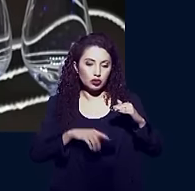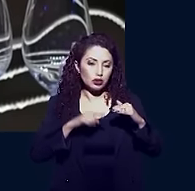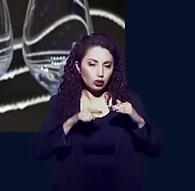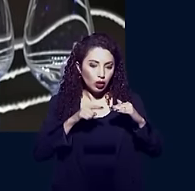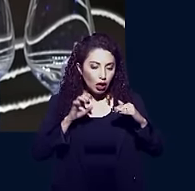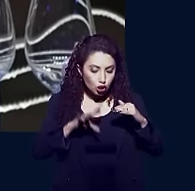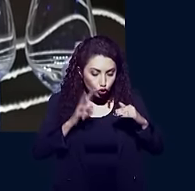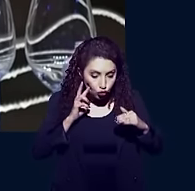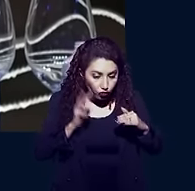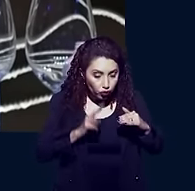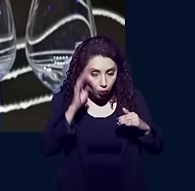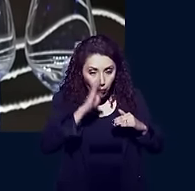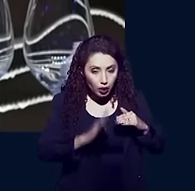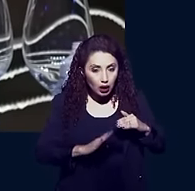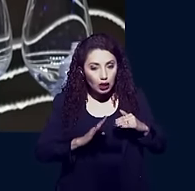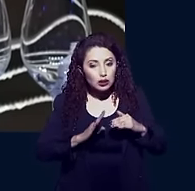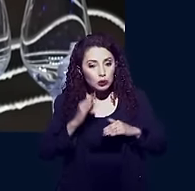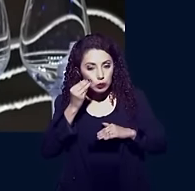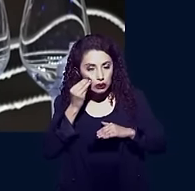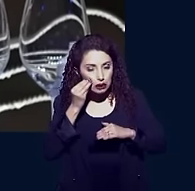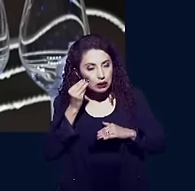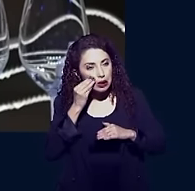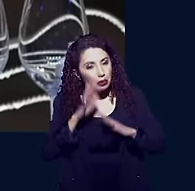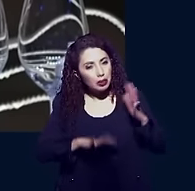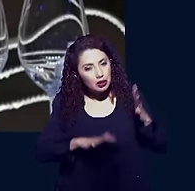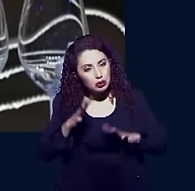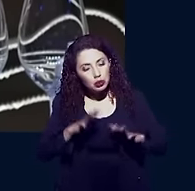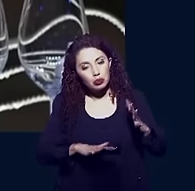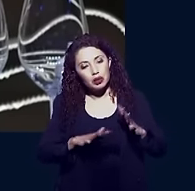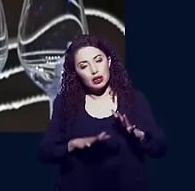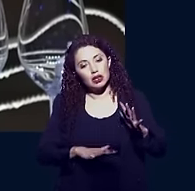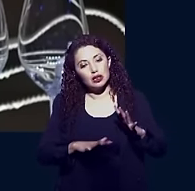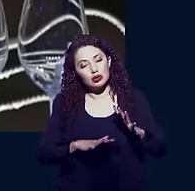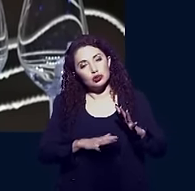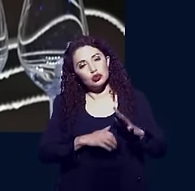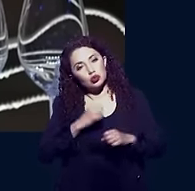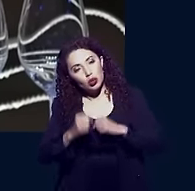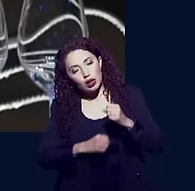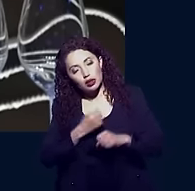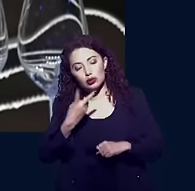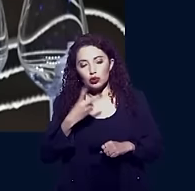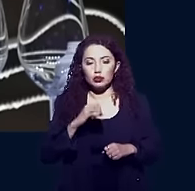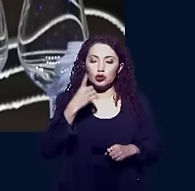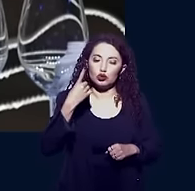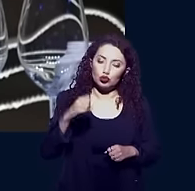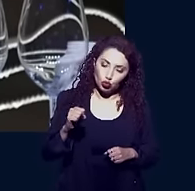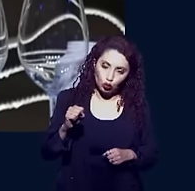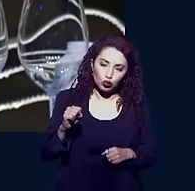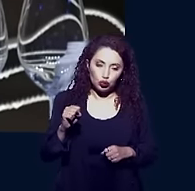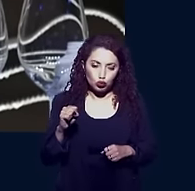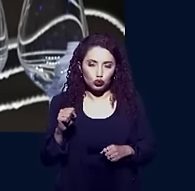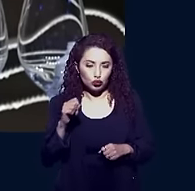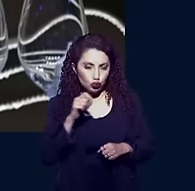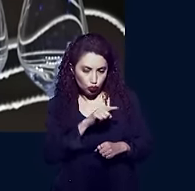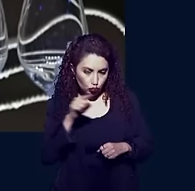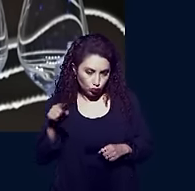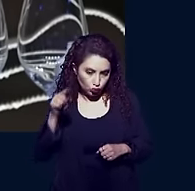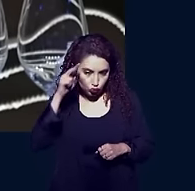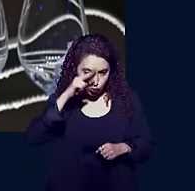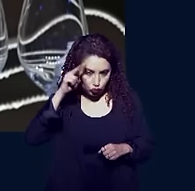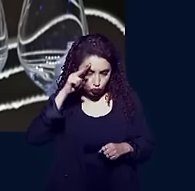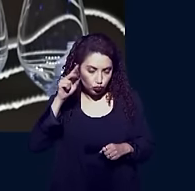tradar no finalzinho de 18 no finalzinho no início de 18 foi quando vocês se se alguém aqui lembrar